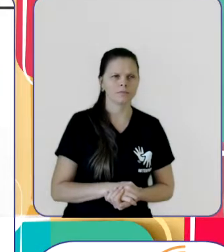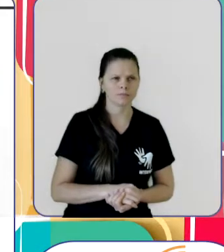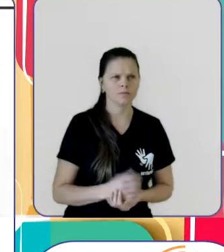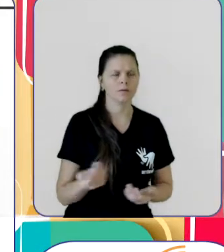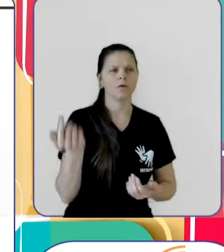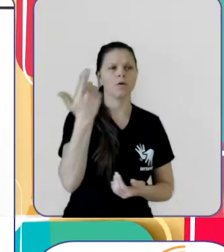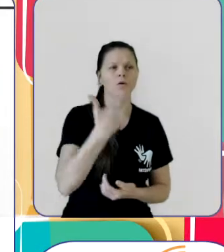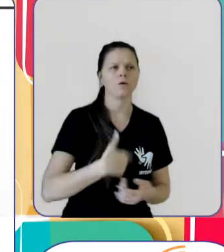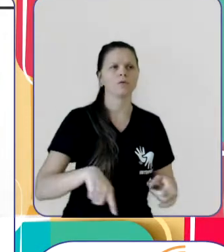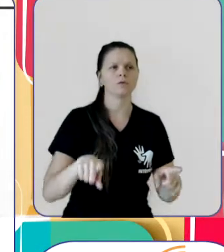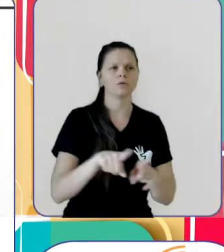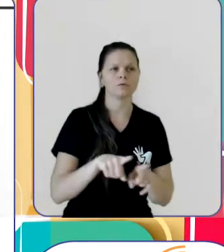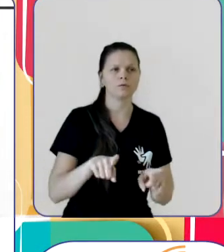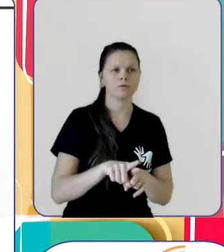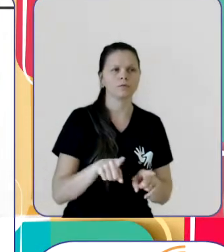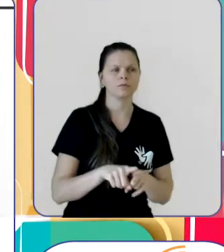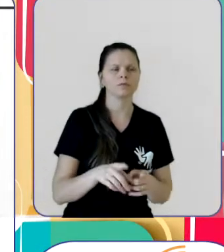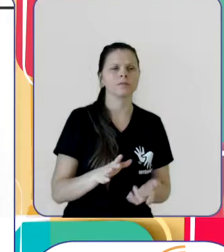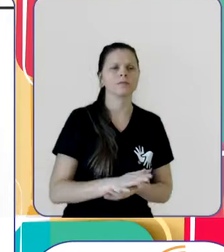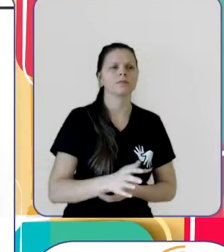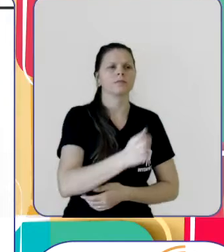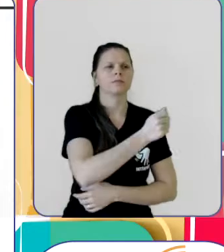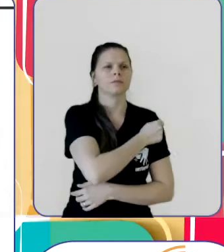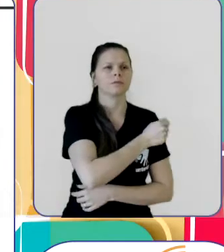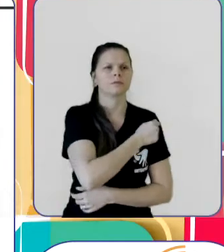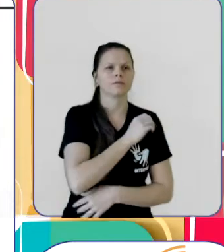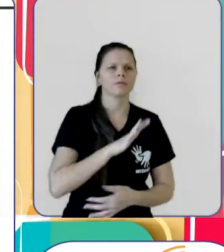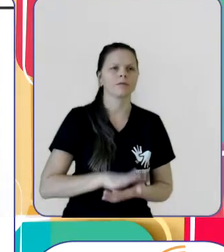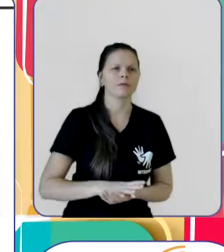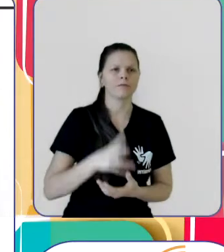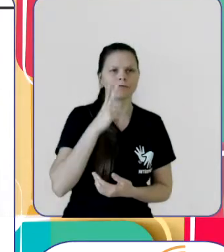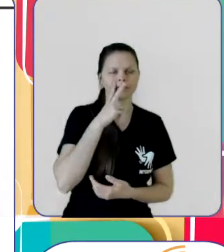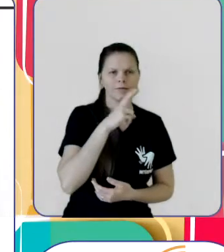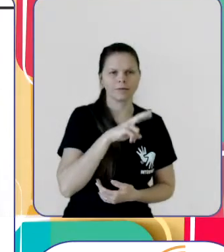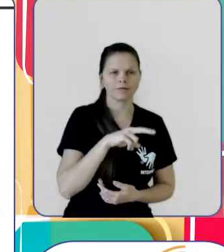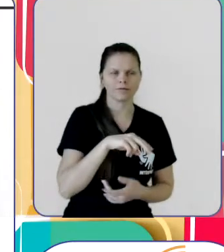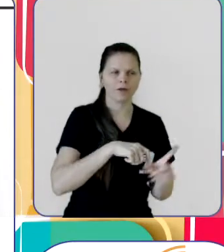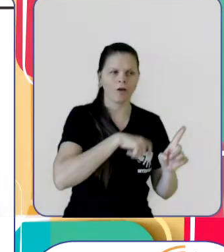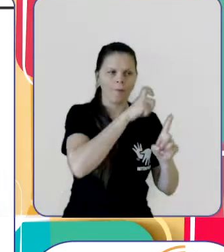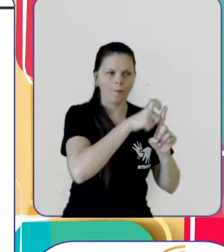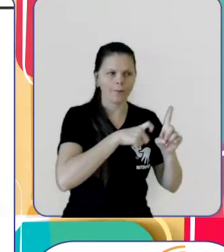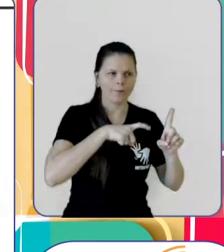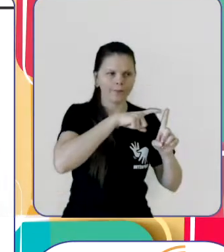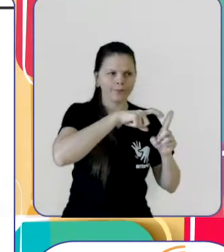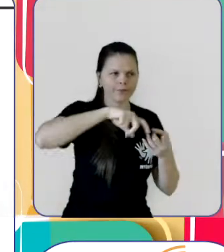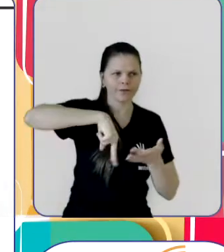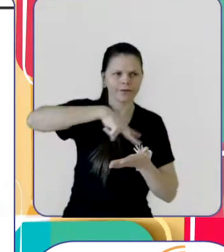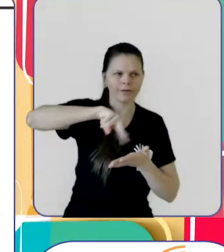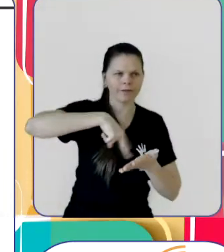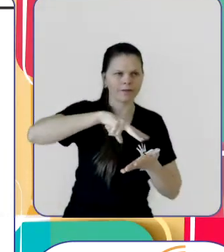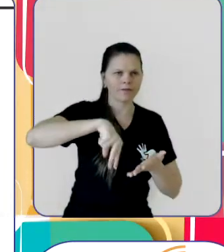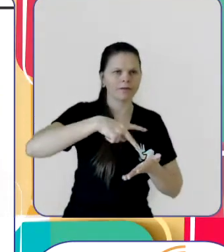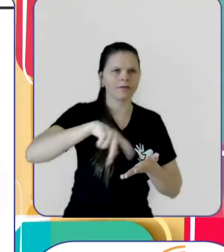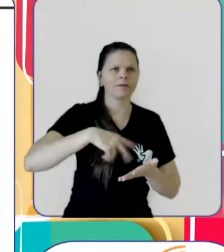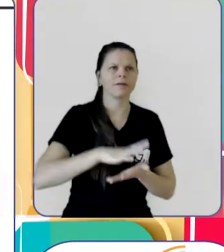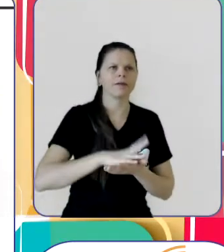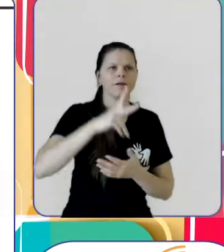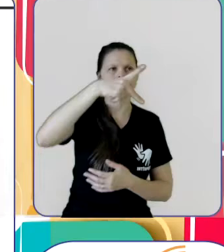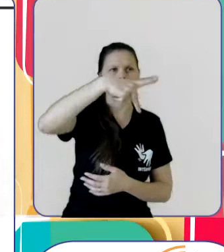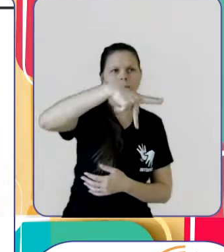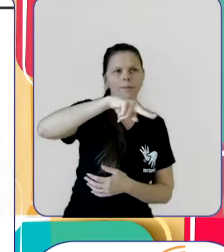Outro programa aí, pessoal, bem interessante aí, ó, o Zé Gotinha aí dançando, né, que é o Programa Nacional de Imunizações, que é o